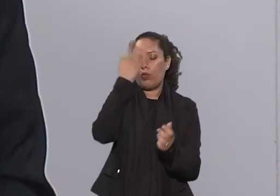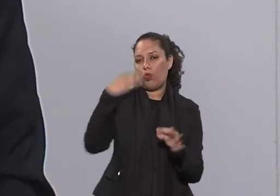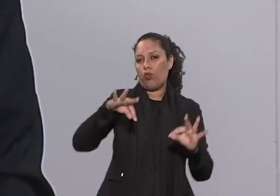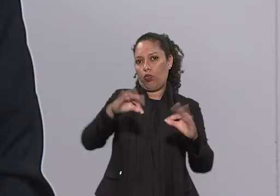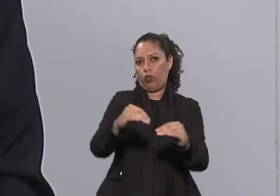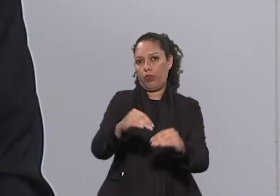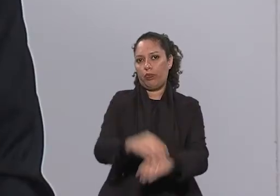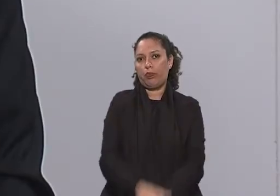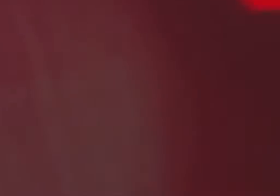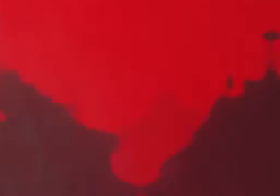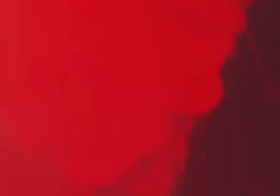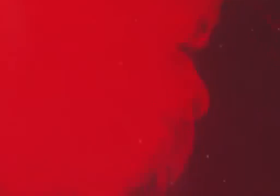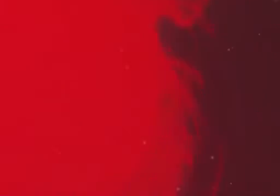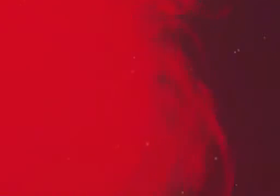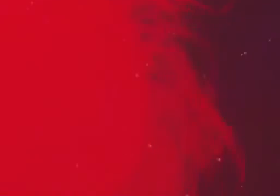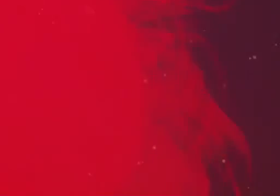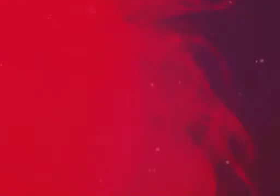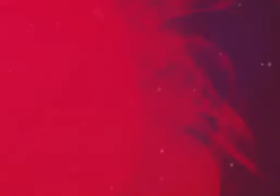do povo